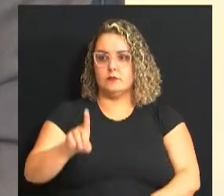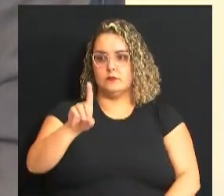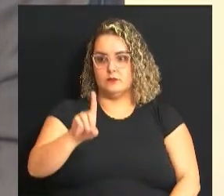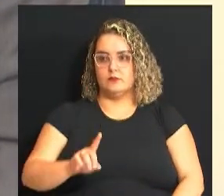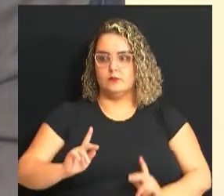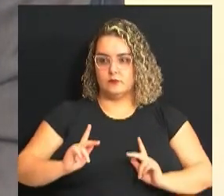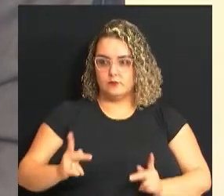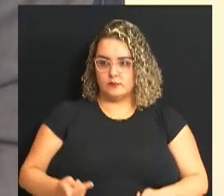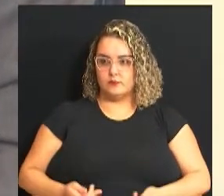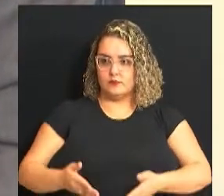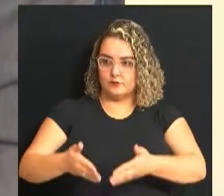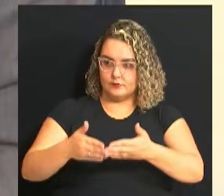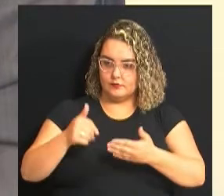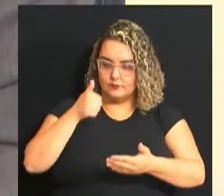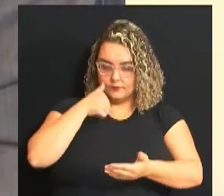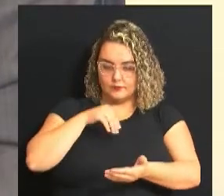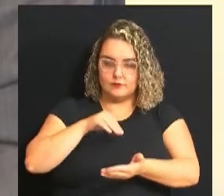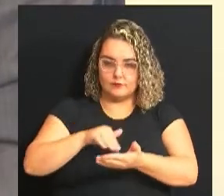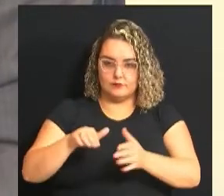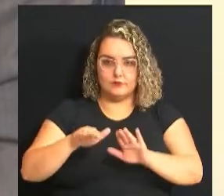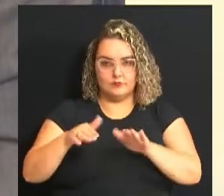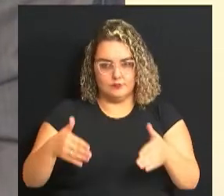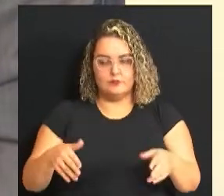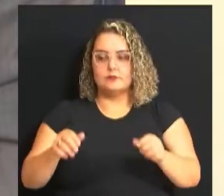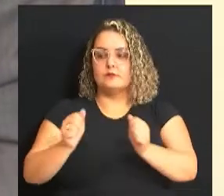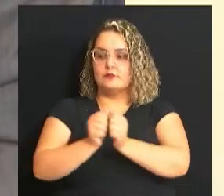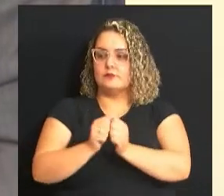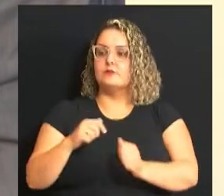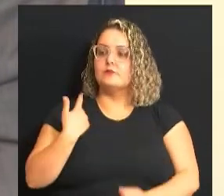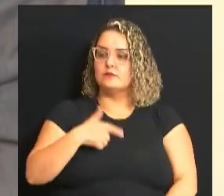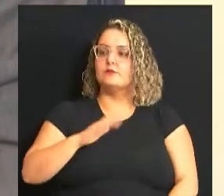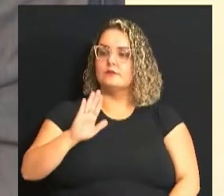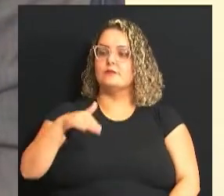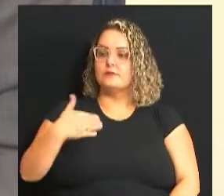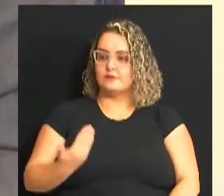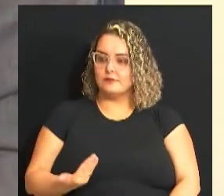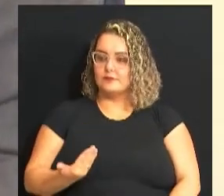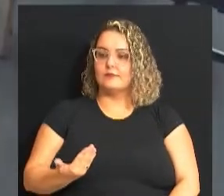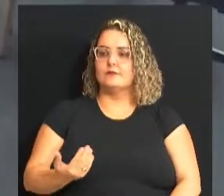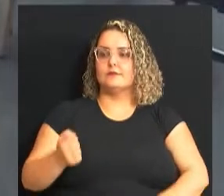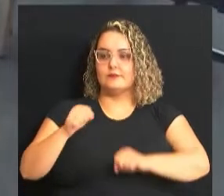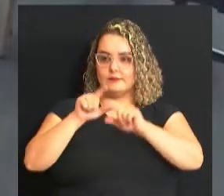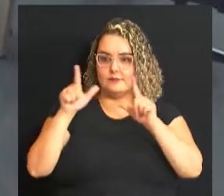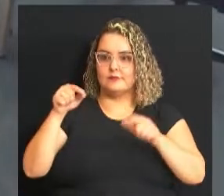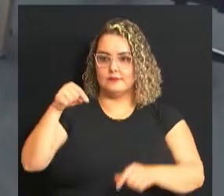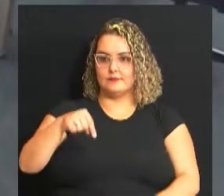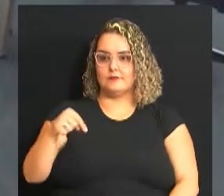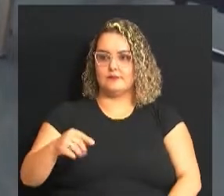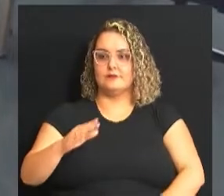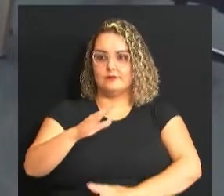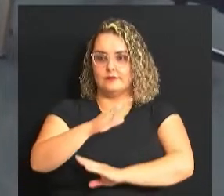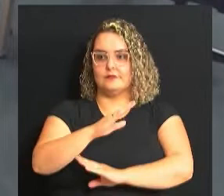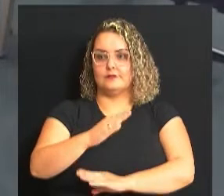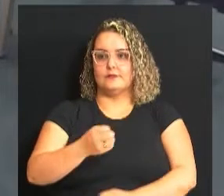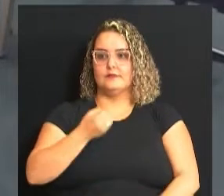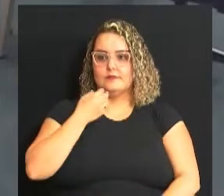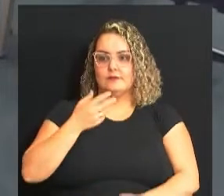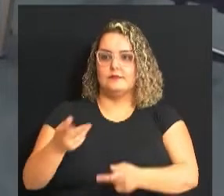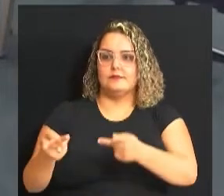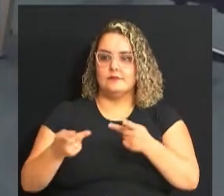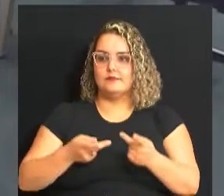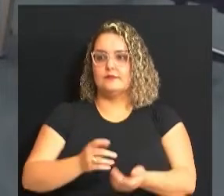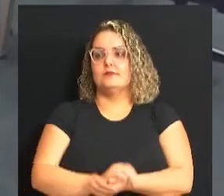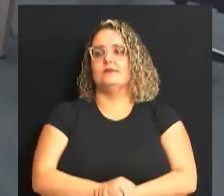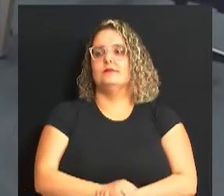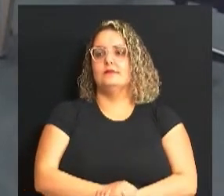favor, secretária, compõe a mesa conosco. É uma honra tê-la nesta manhã aqui na Câmara Municipal. Seja muito bem-vinda.